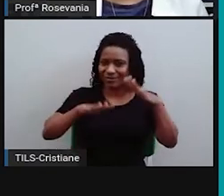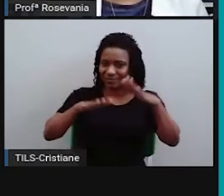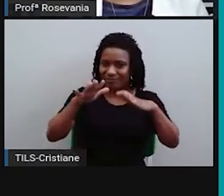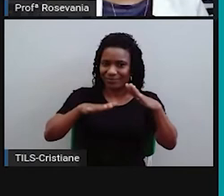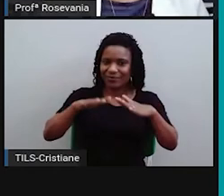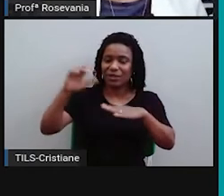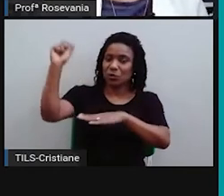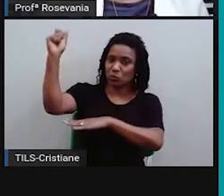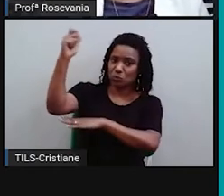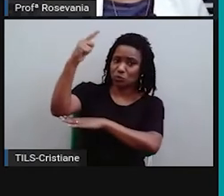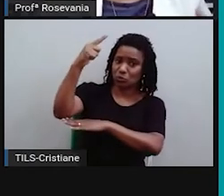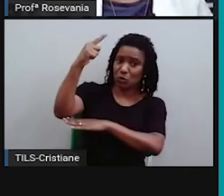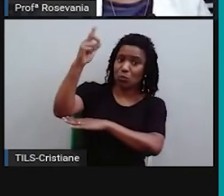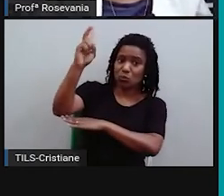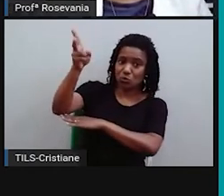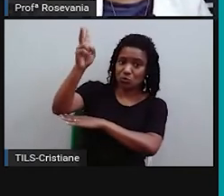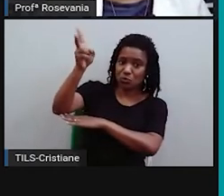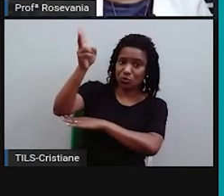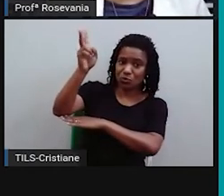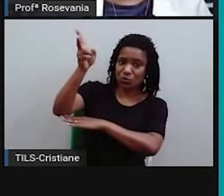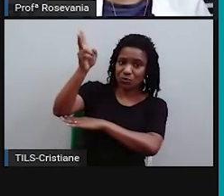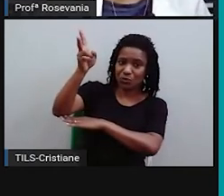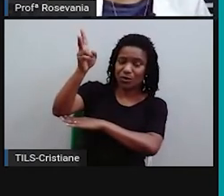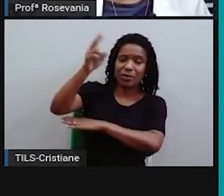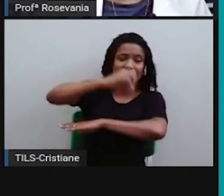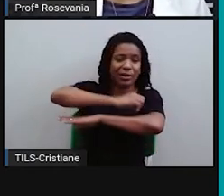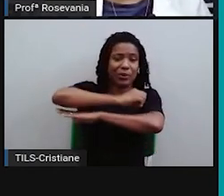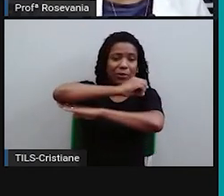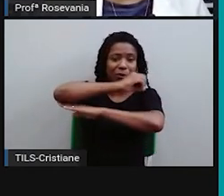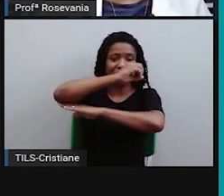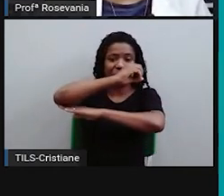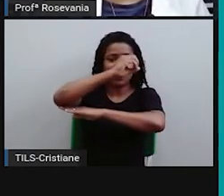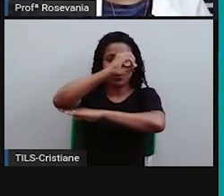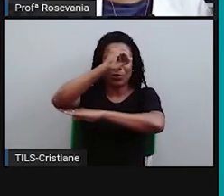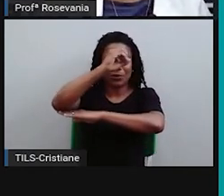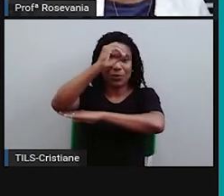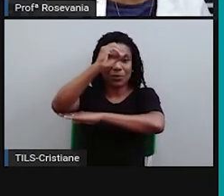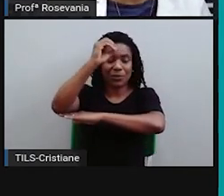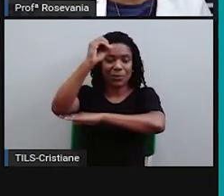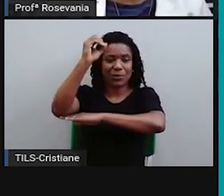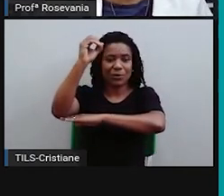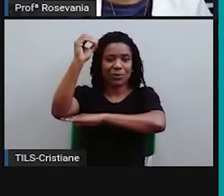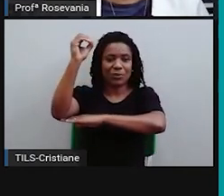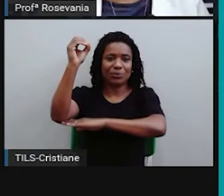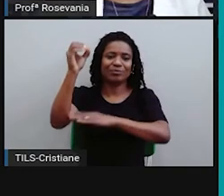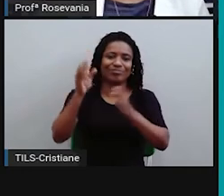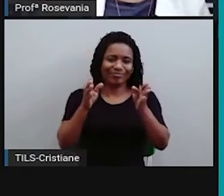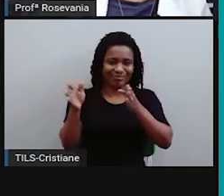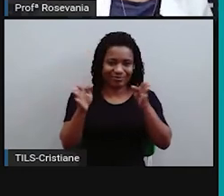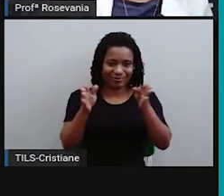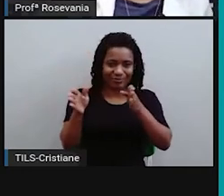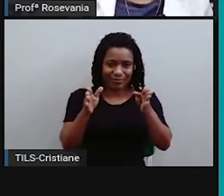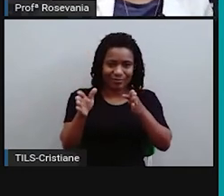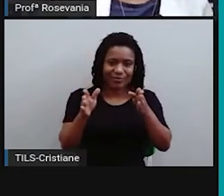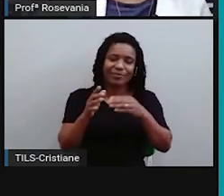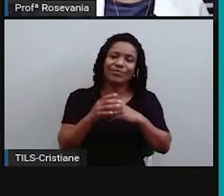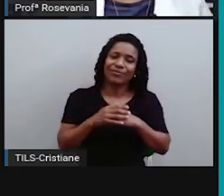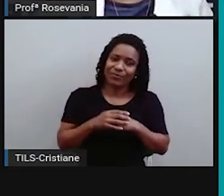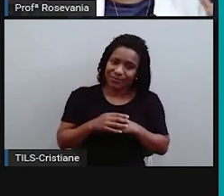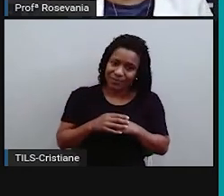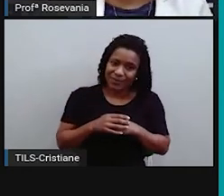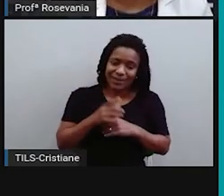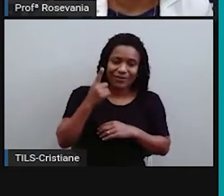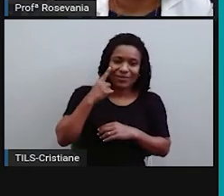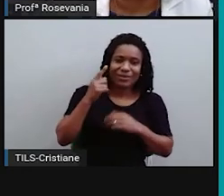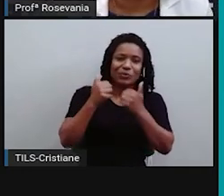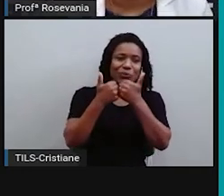posição do sol, principalmente quando a gente está num transporte coletivo, a gente já fica logo preocupado. Qual o lado do sol, né?